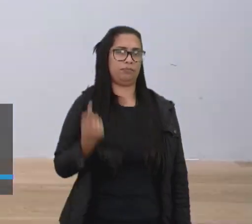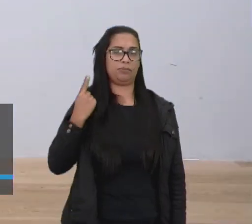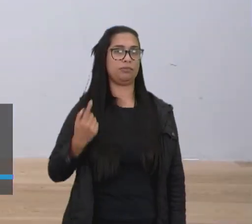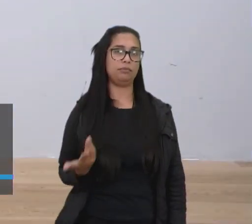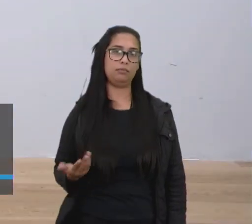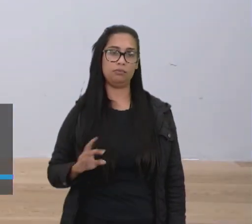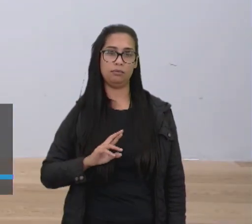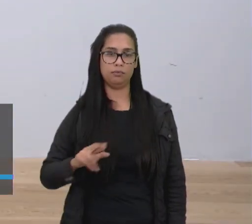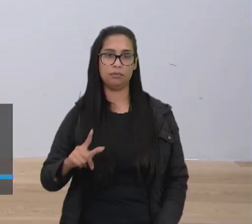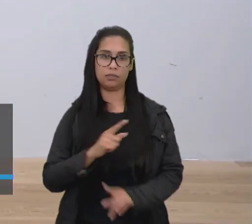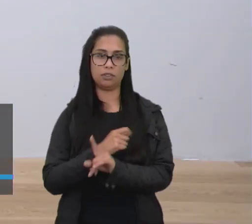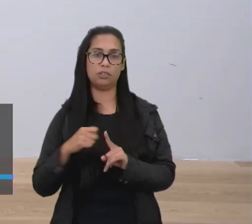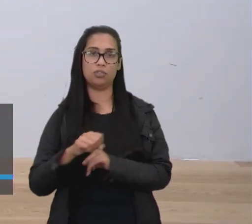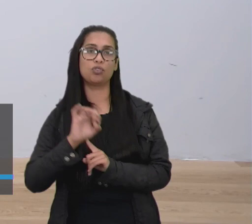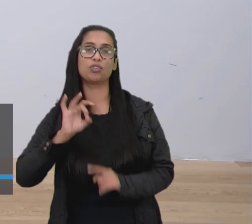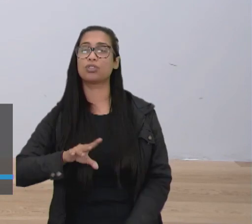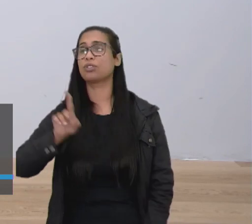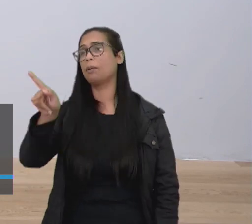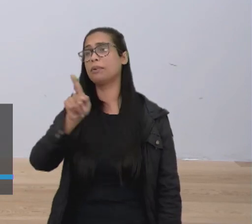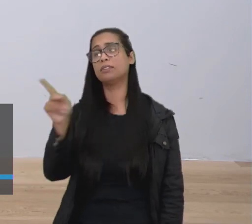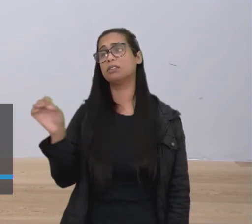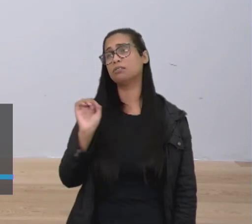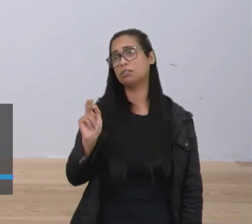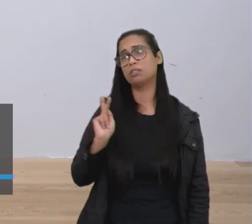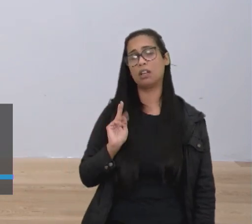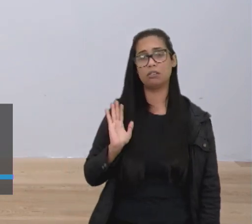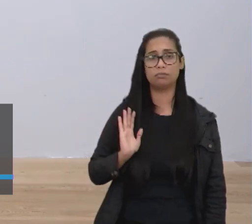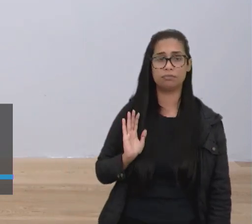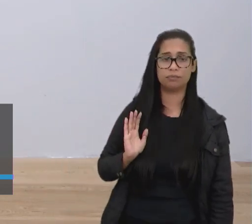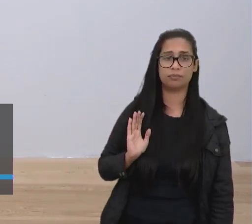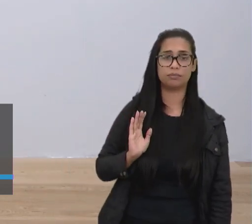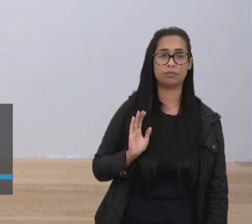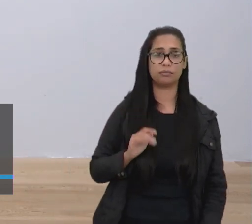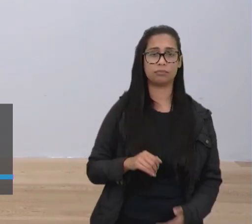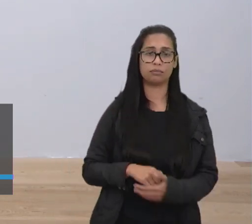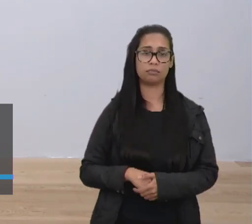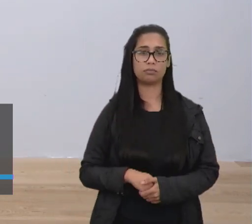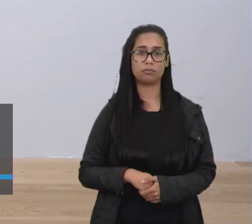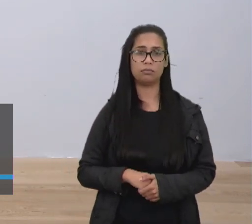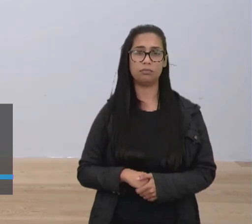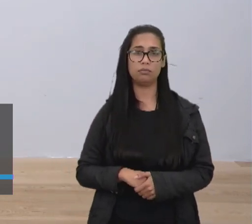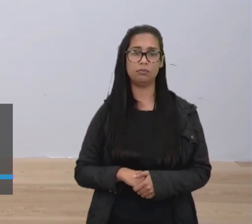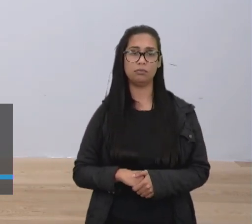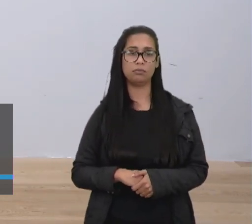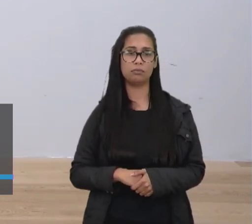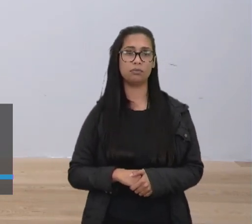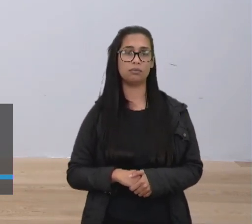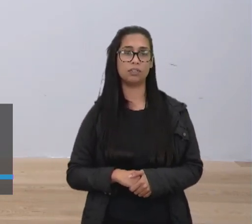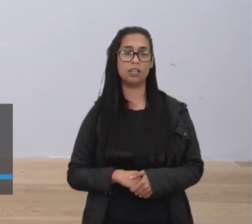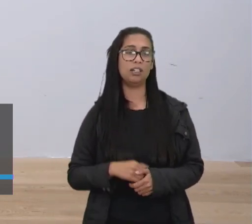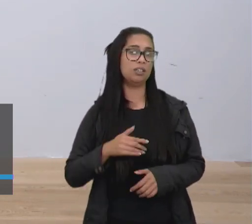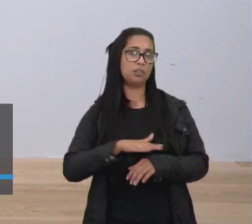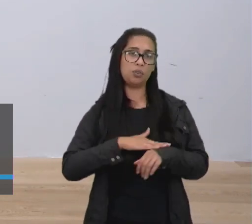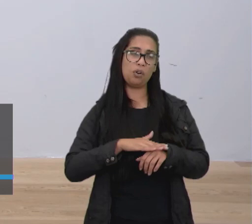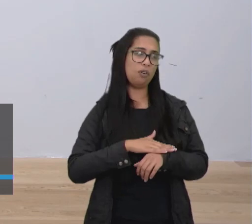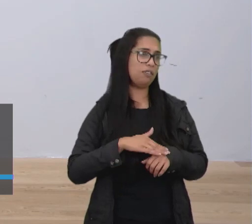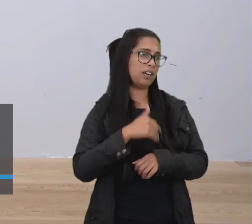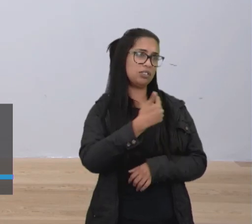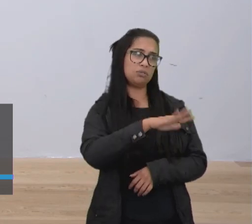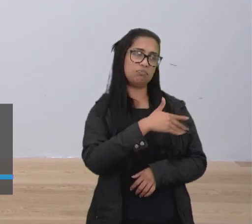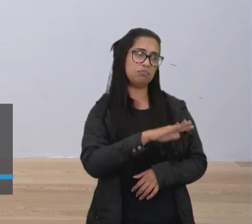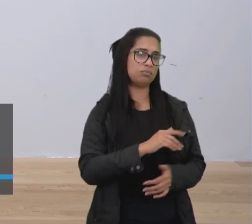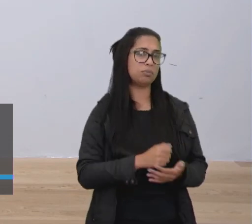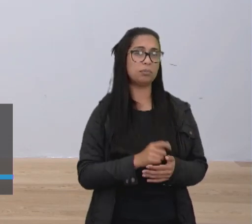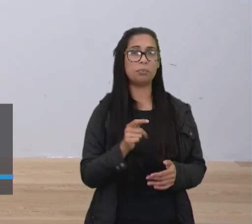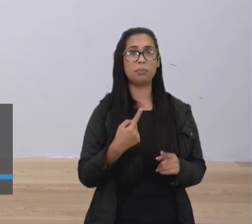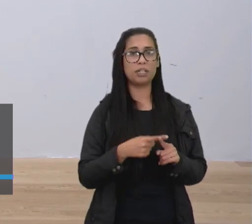sociedade, que alguém vai olhar pra mim e falar assim, professor, olhei pra você e falei, professora, nem fala com ela porque, professor é um bicho